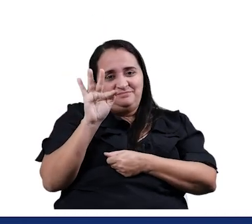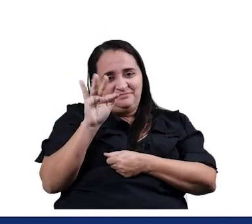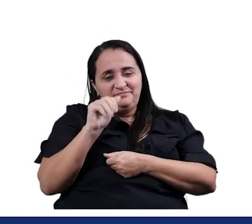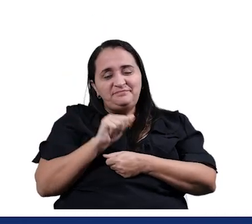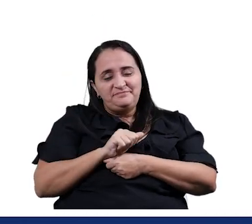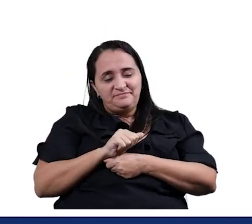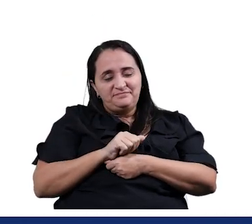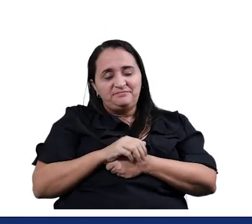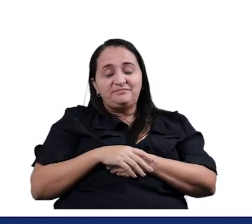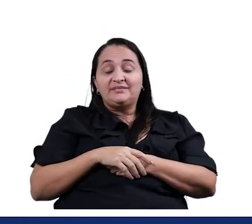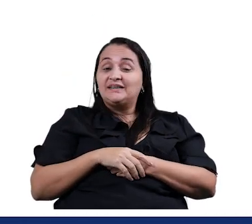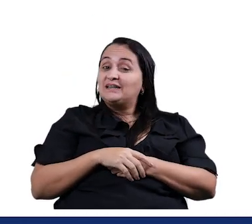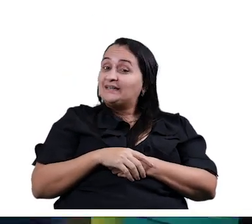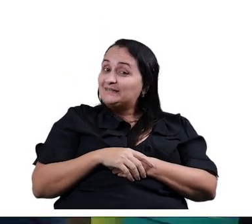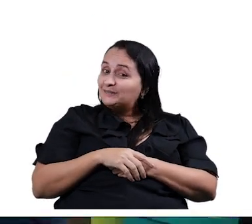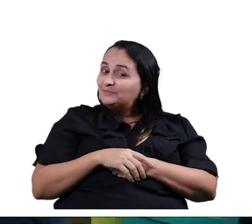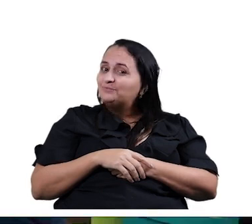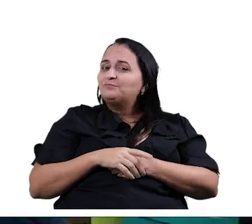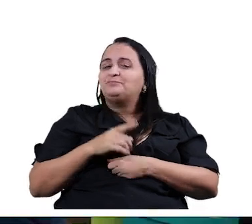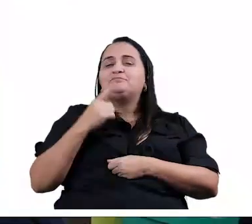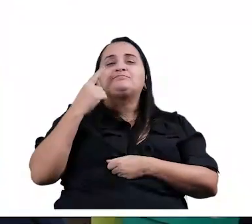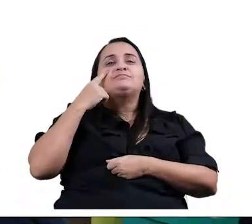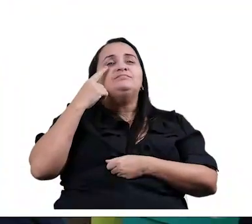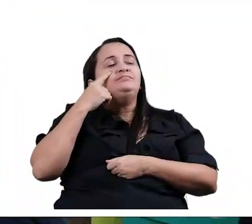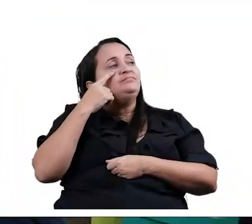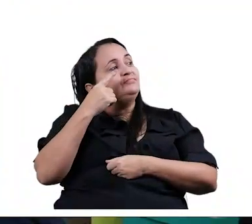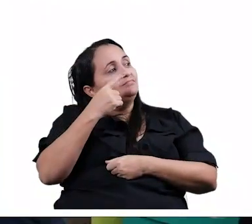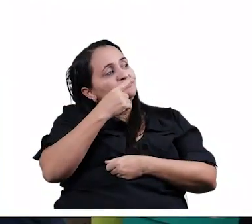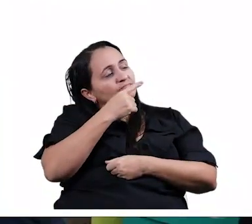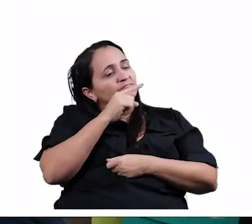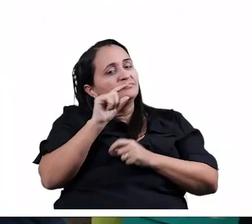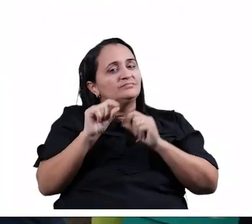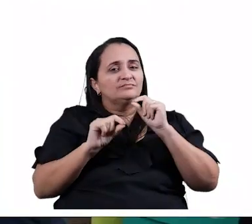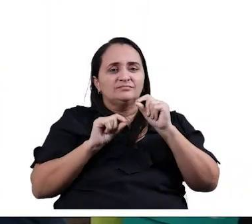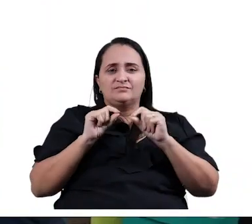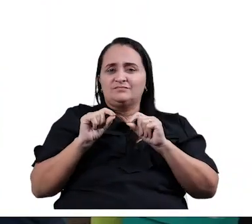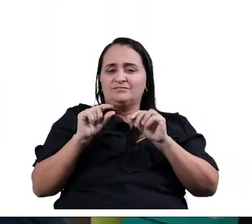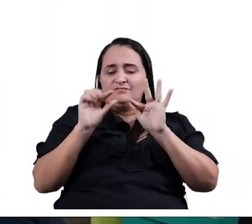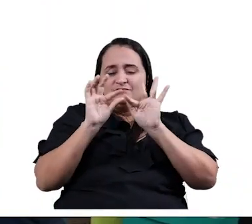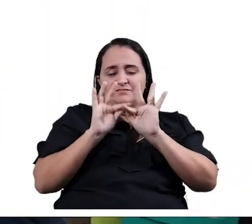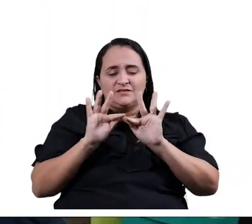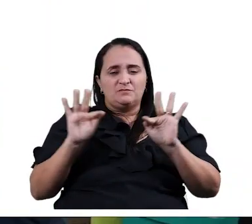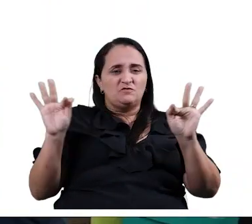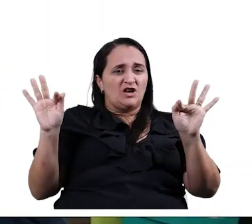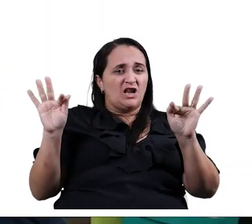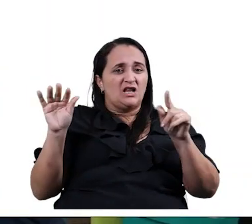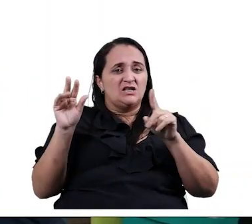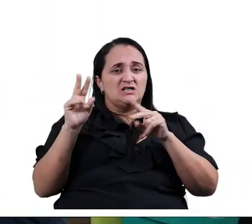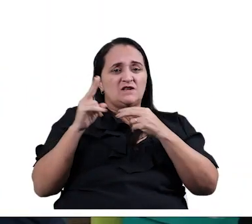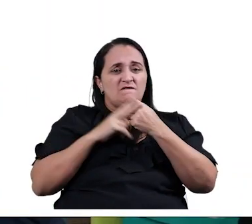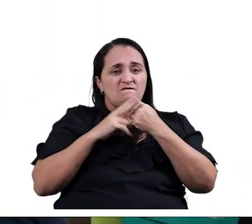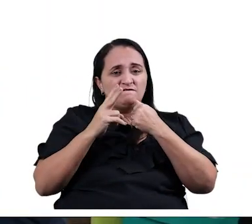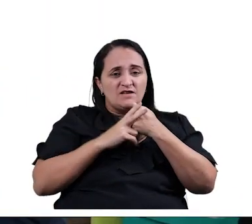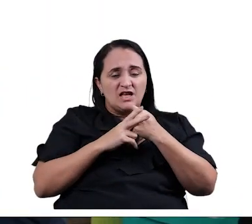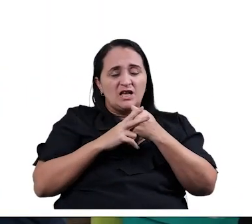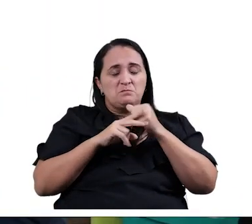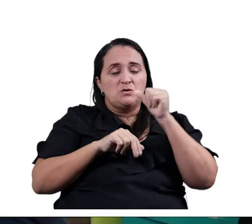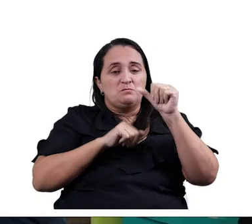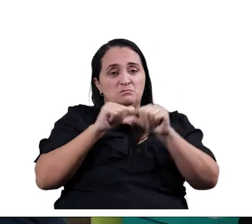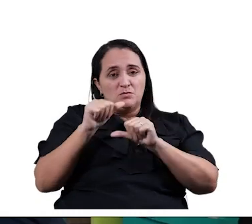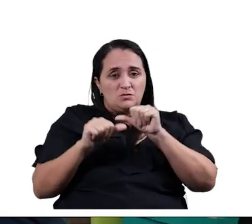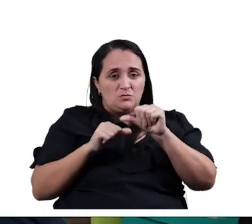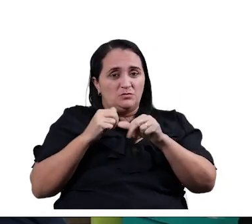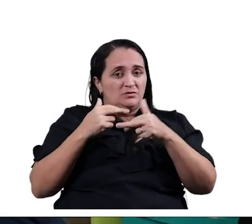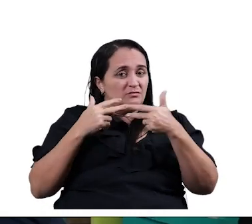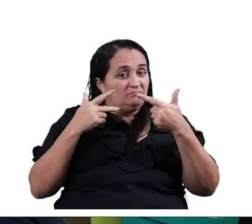de Futebol. Então, observe que aqui já mudam-se os verbos, as referências.